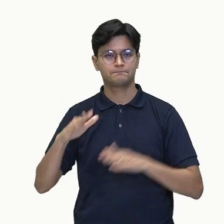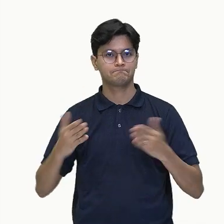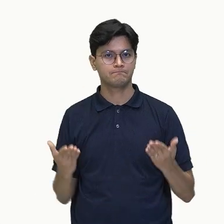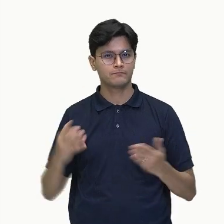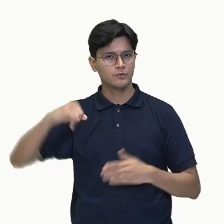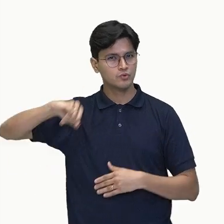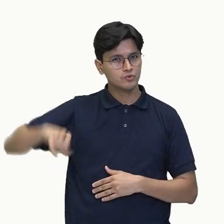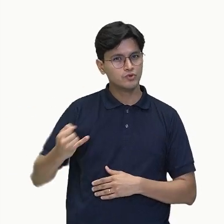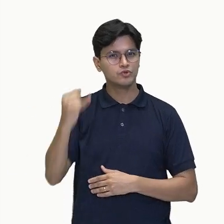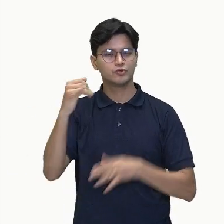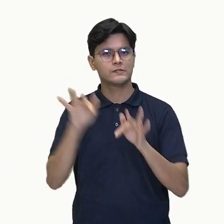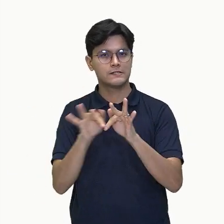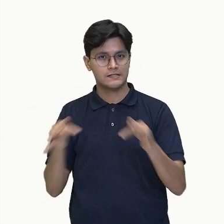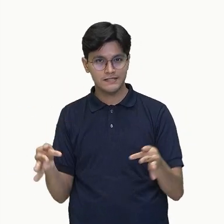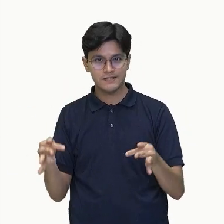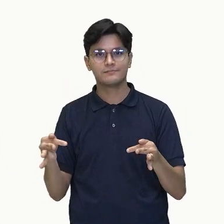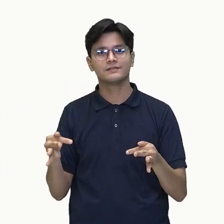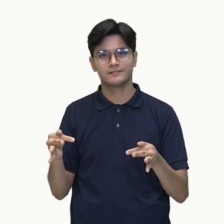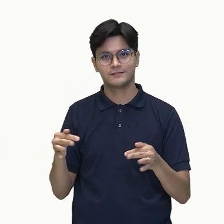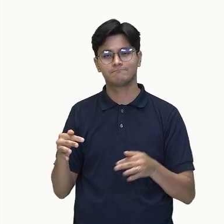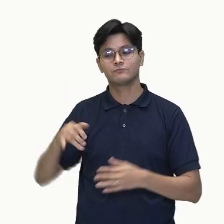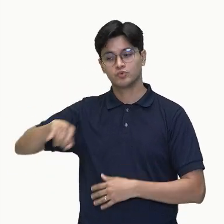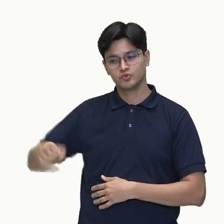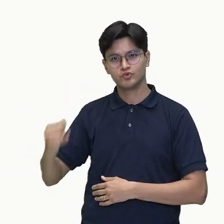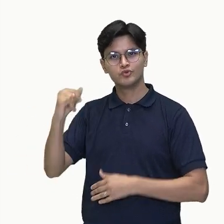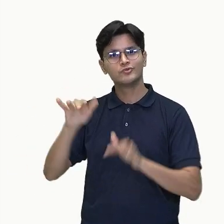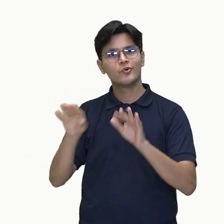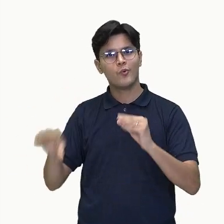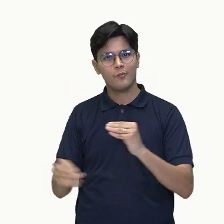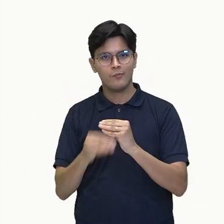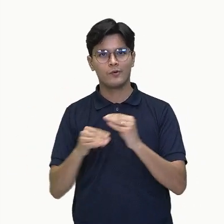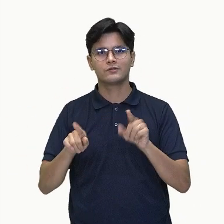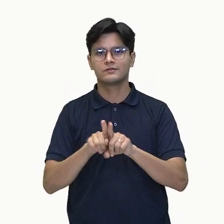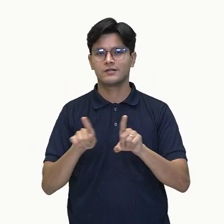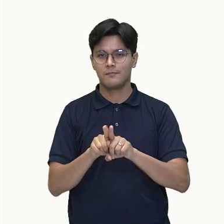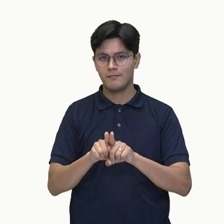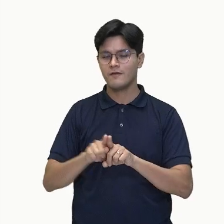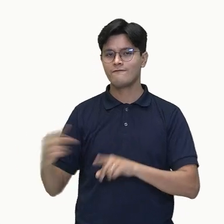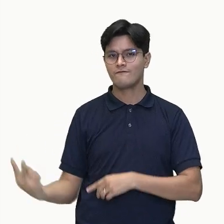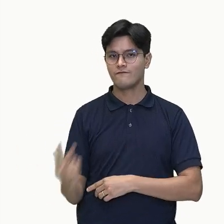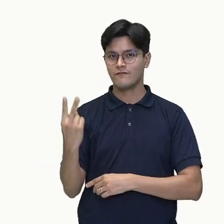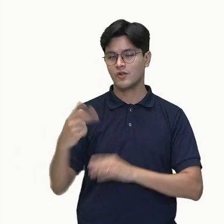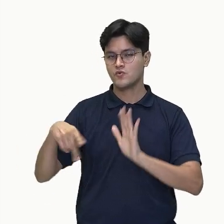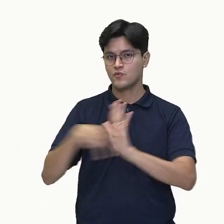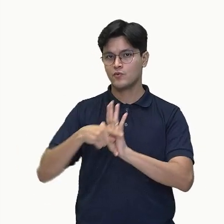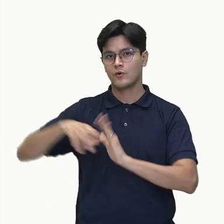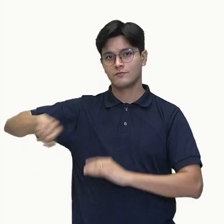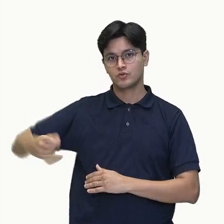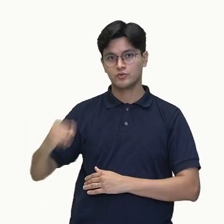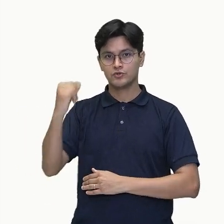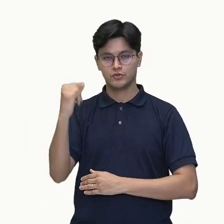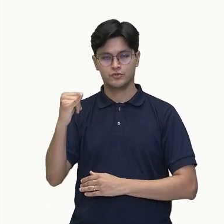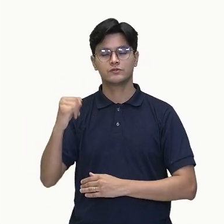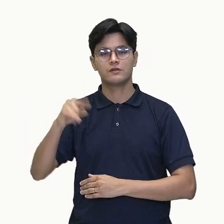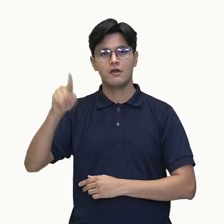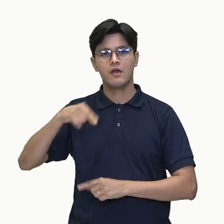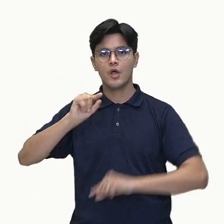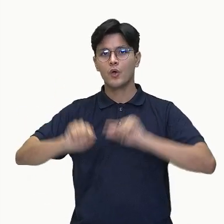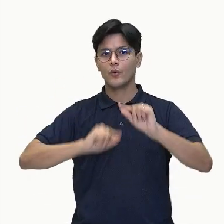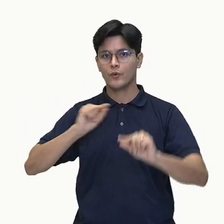simples, nos juros compostos também o valor desses juros será igual à subtração do montante